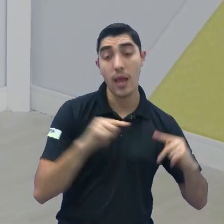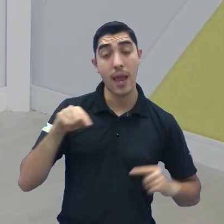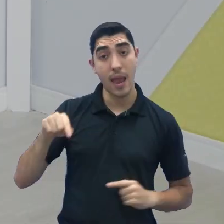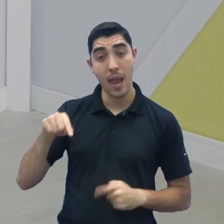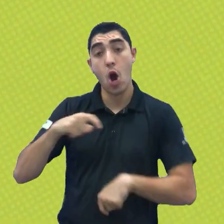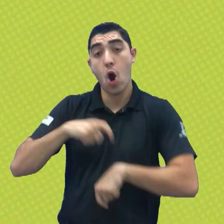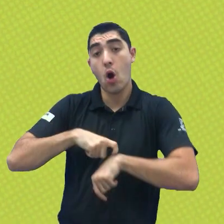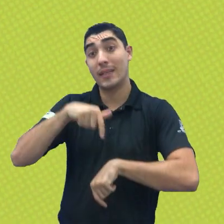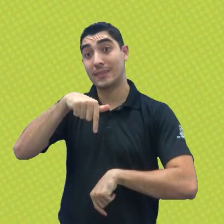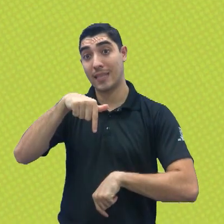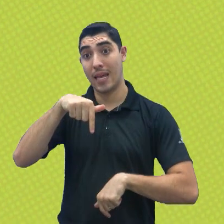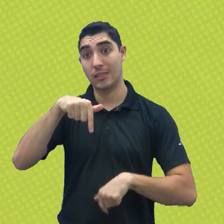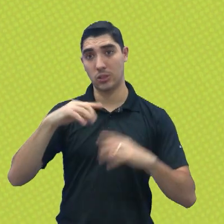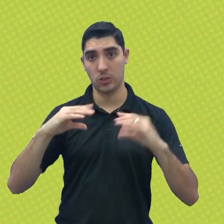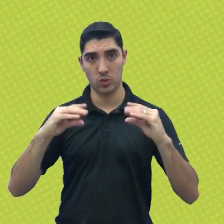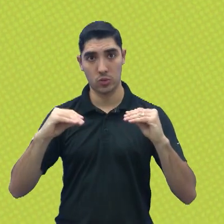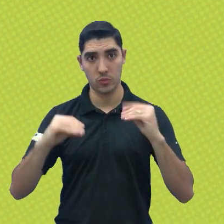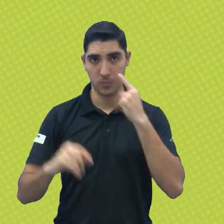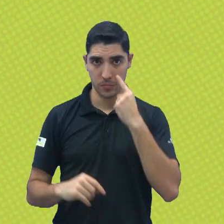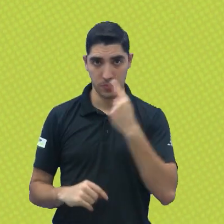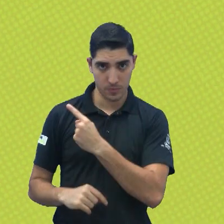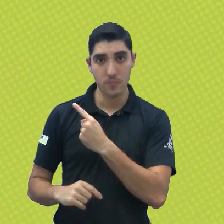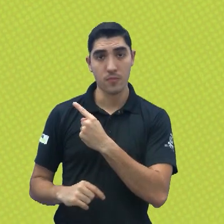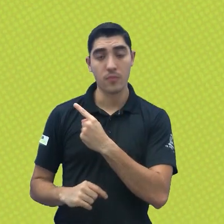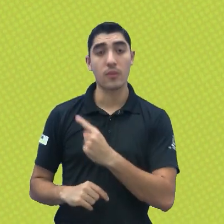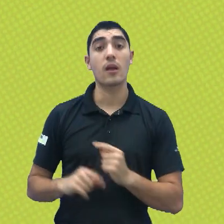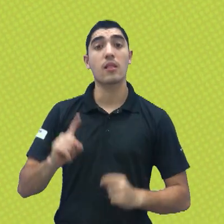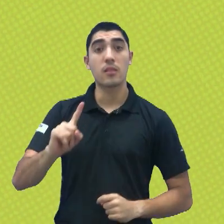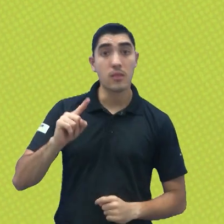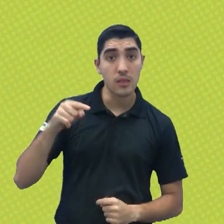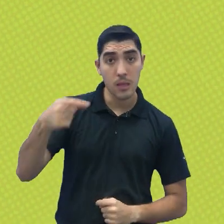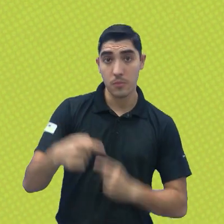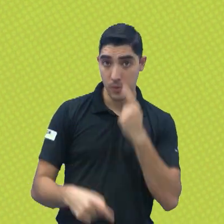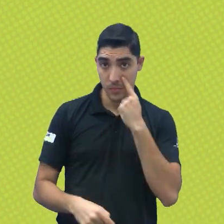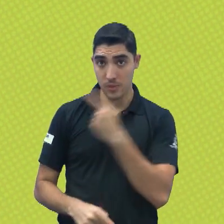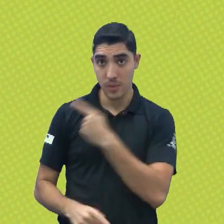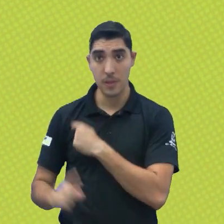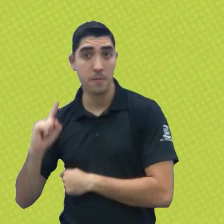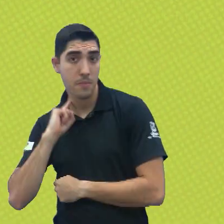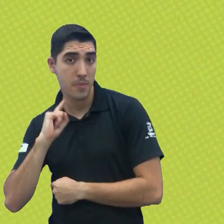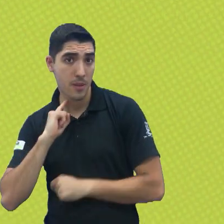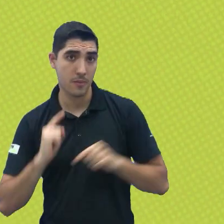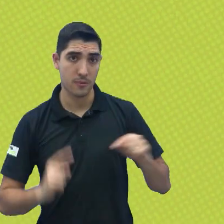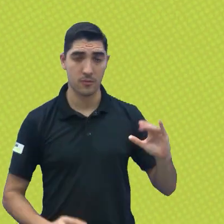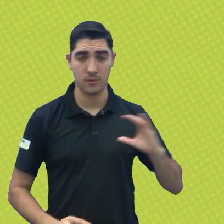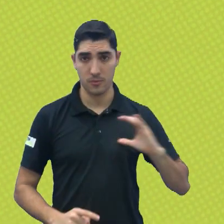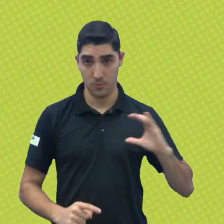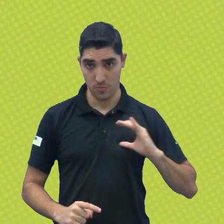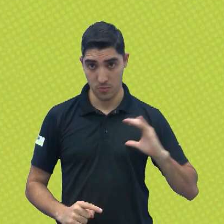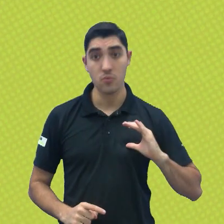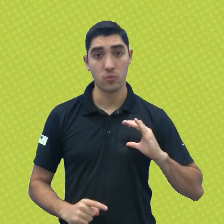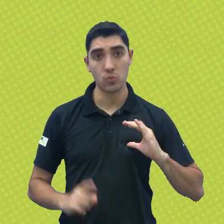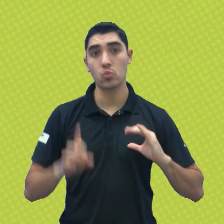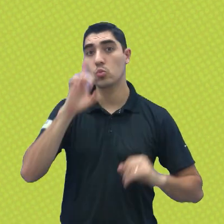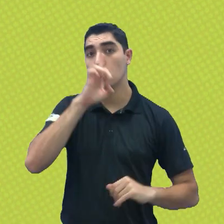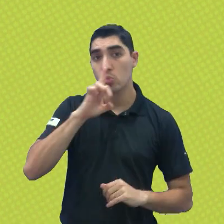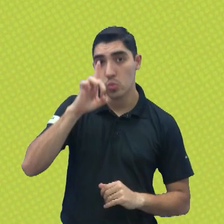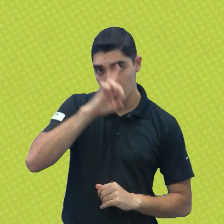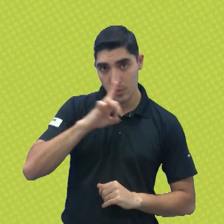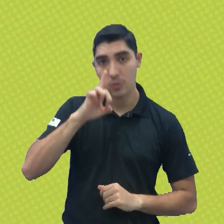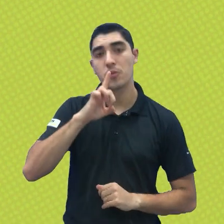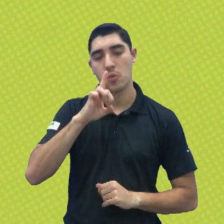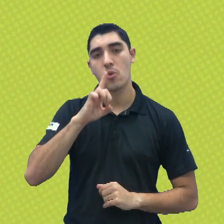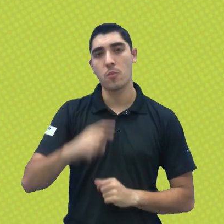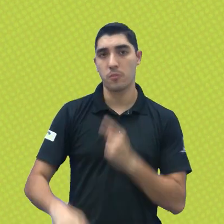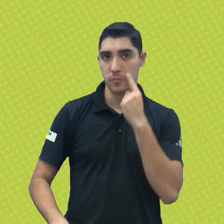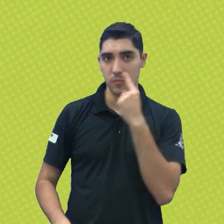José, até me confundi aqui, ó, o confronto do 2º colocado contra o 7º, o São José. No domingo aí todo o complemento desta fase de